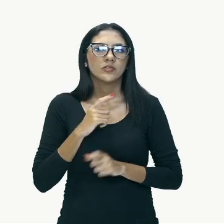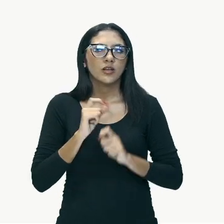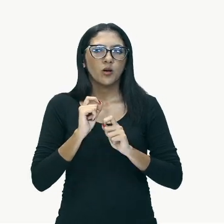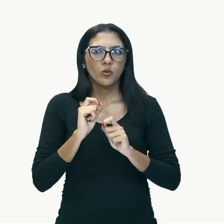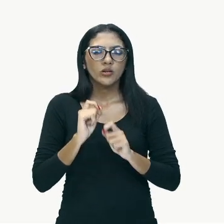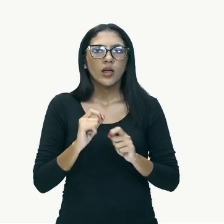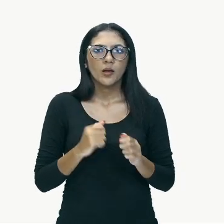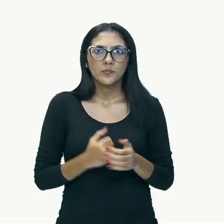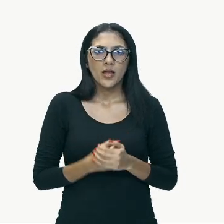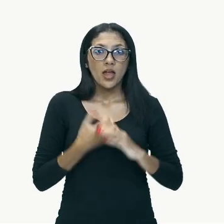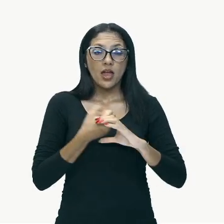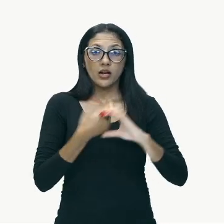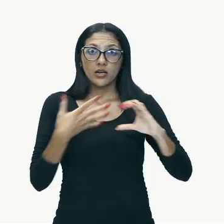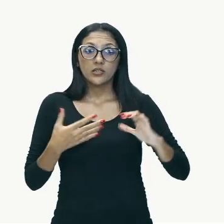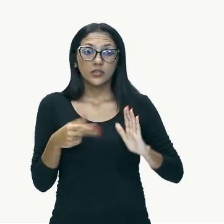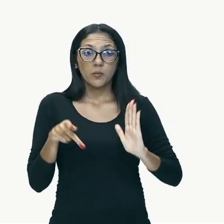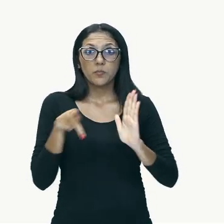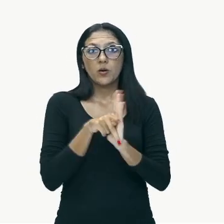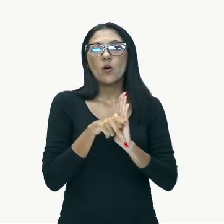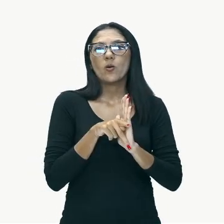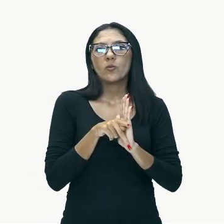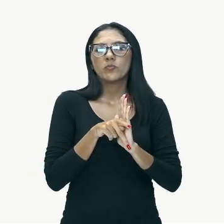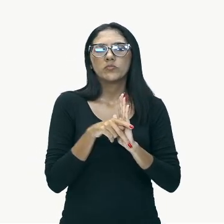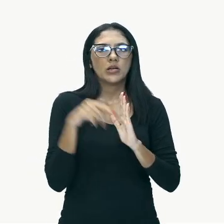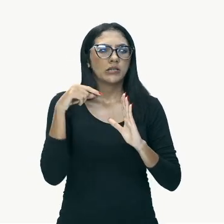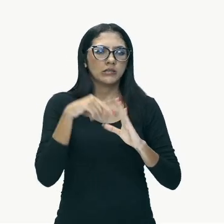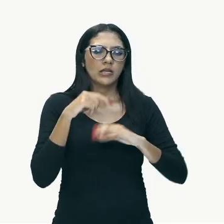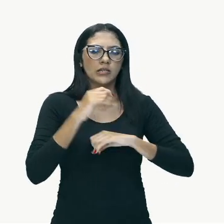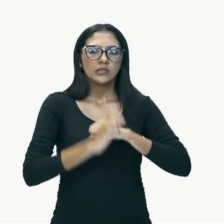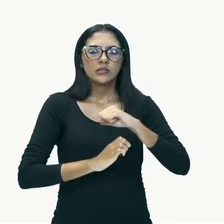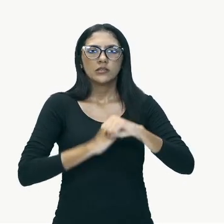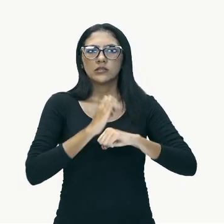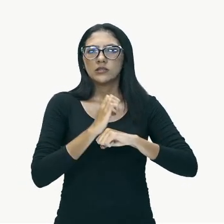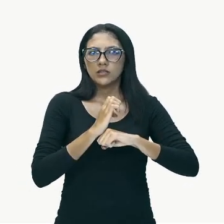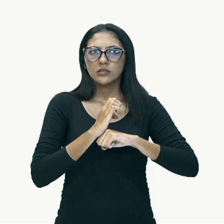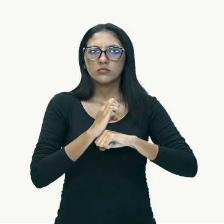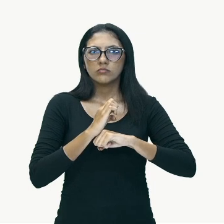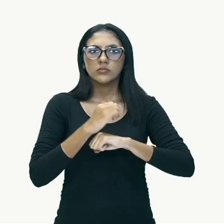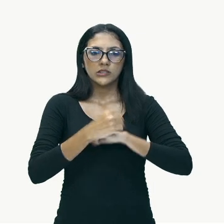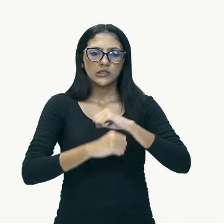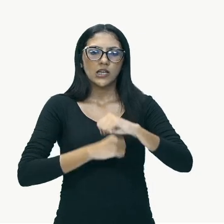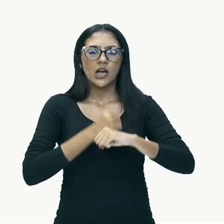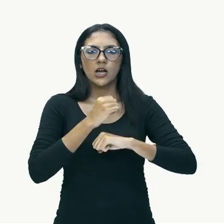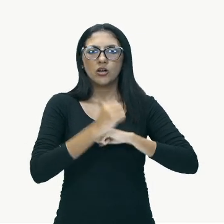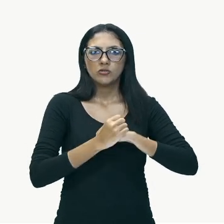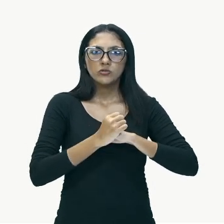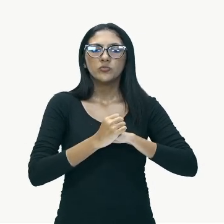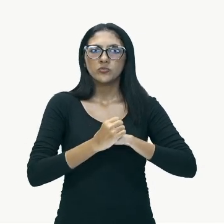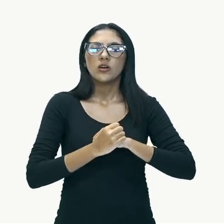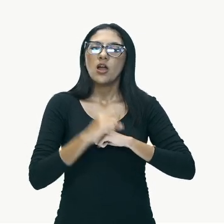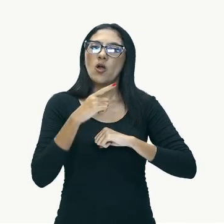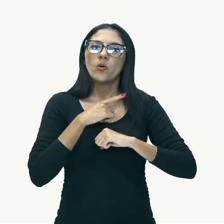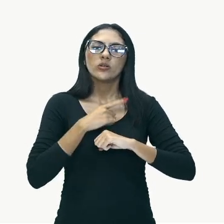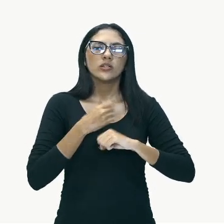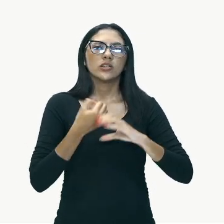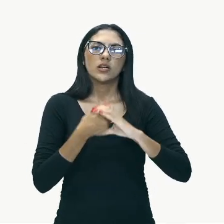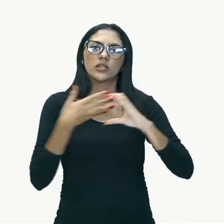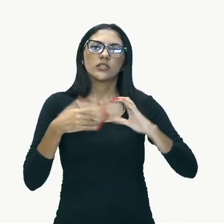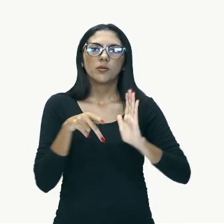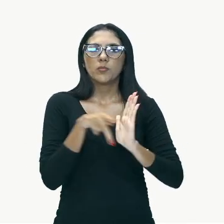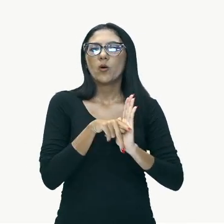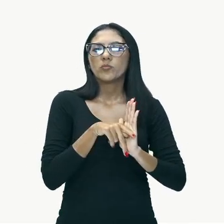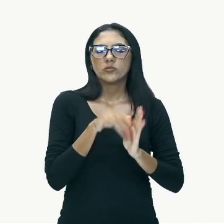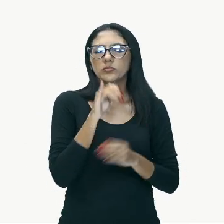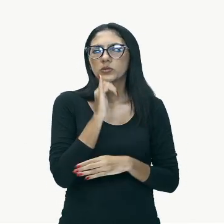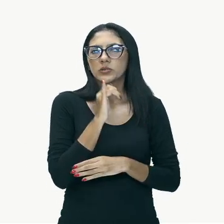do átomo, né? Como assim CPF do átomo? É o que vai diferenciar um átomo do outro. Por exemplo,